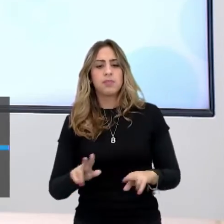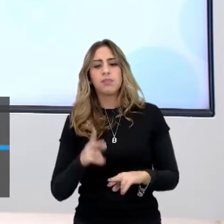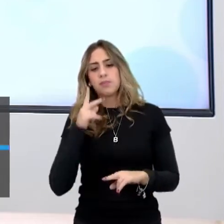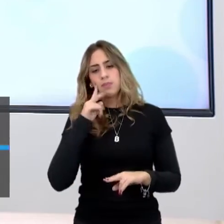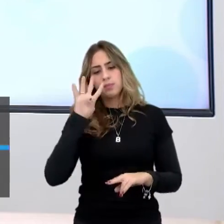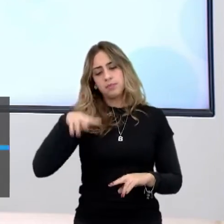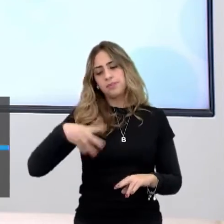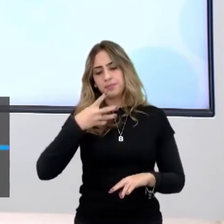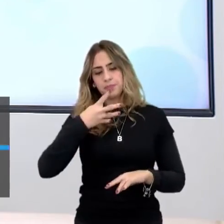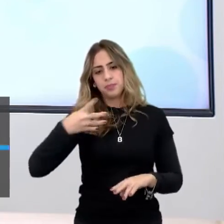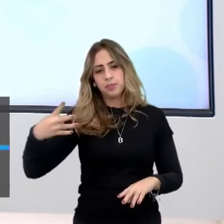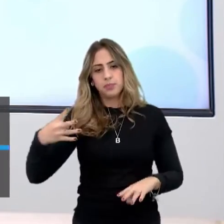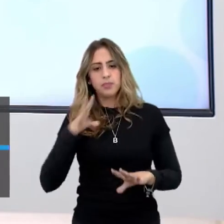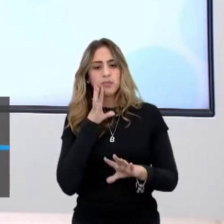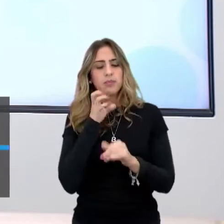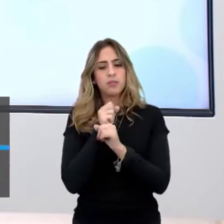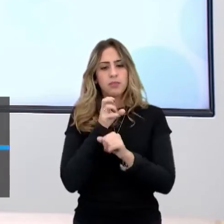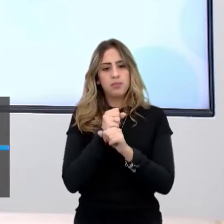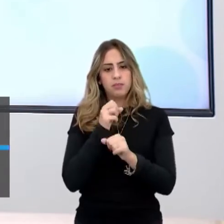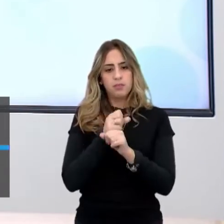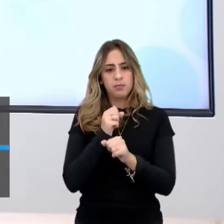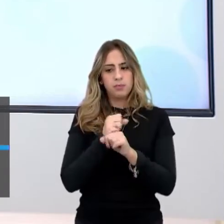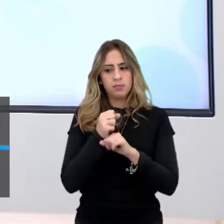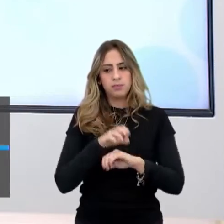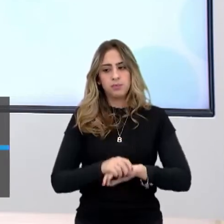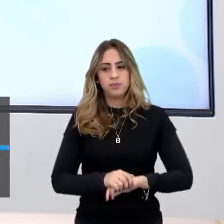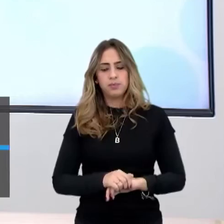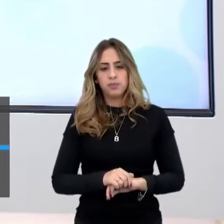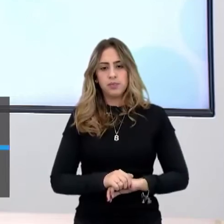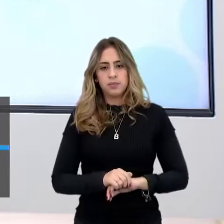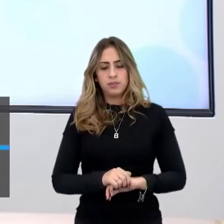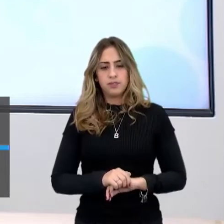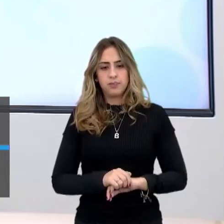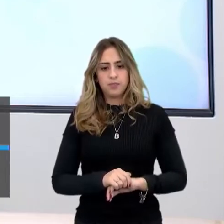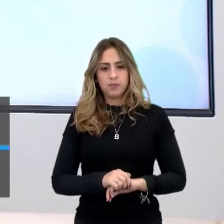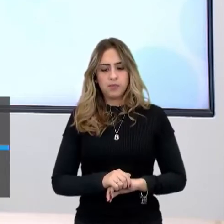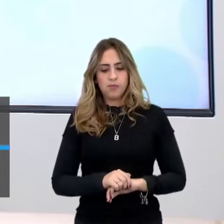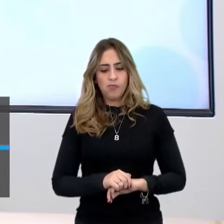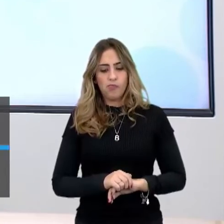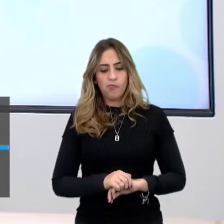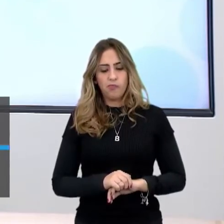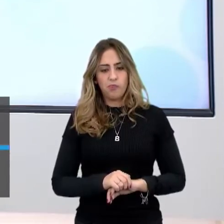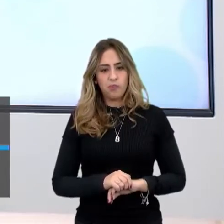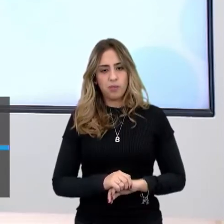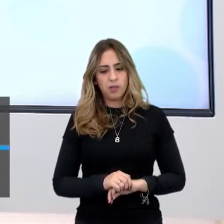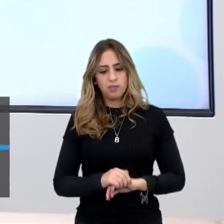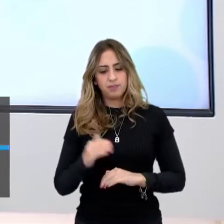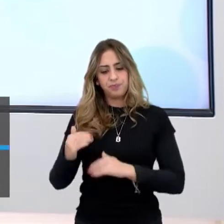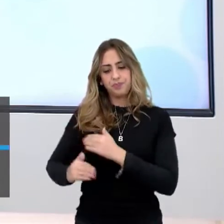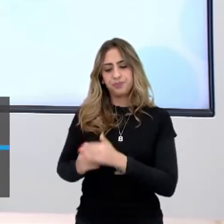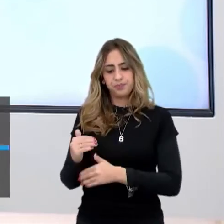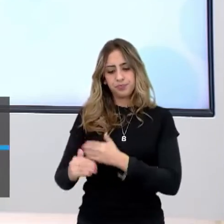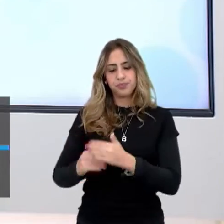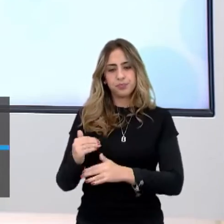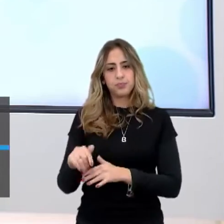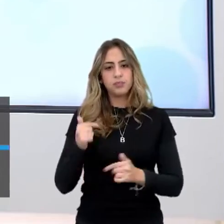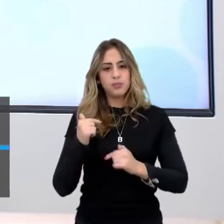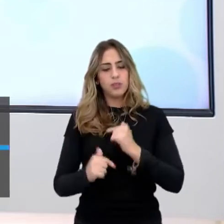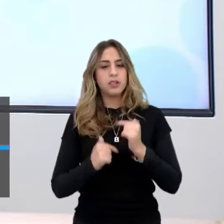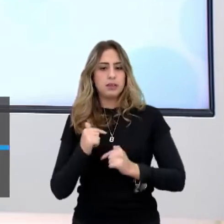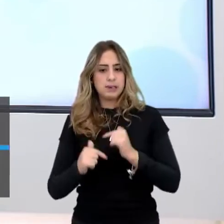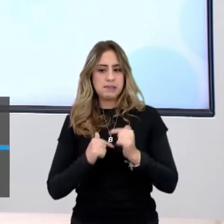tabela e alguns cálculos, né, essenciais e básicos que são necessários para a gente desenvolver o